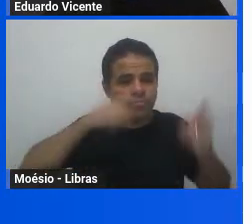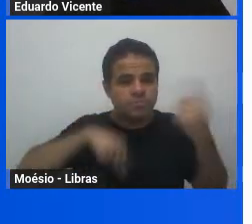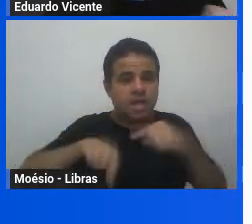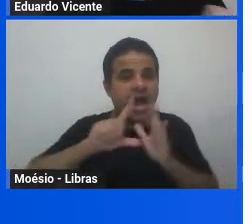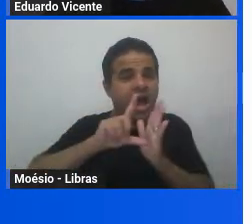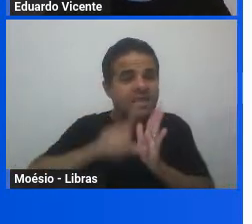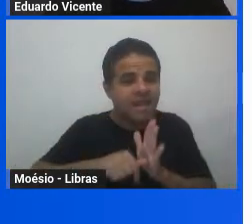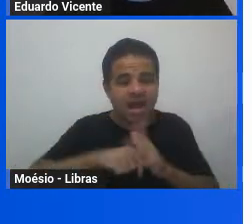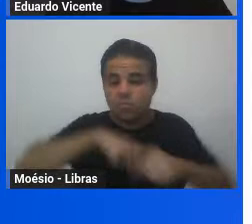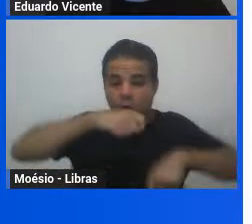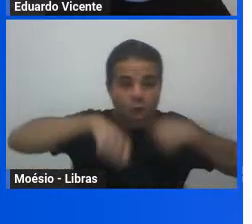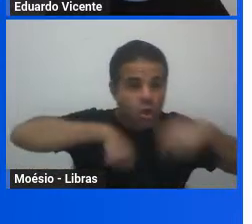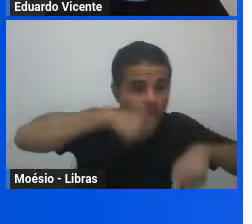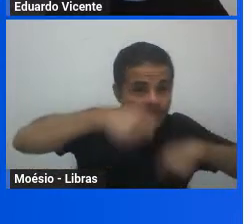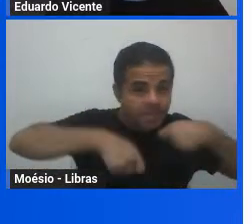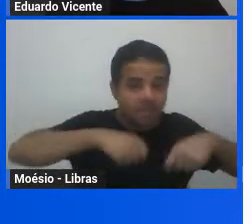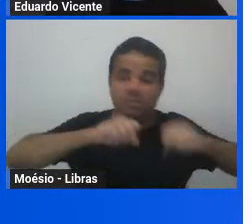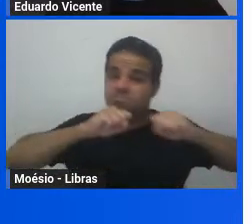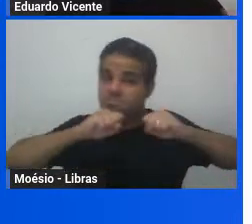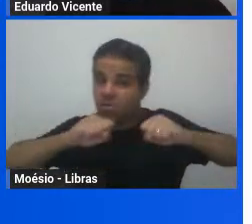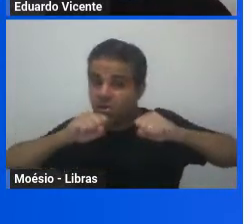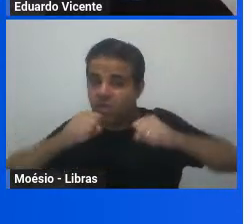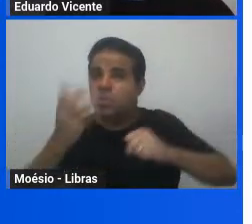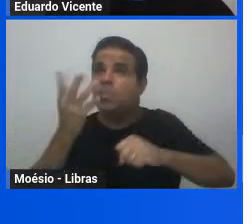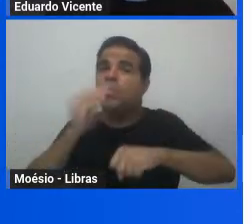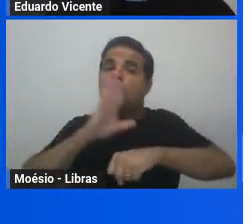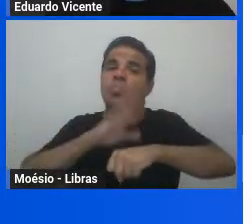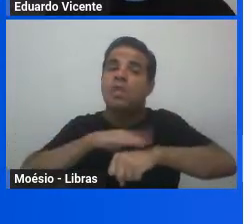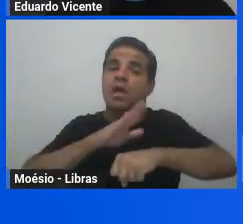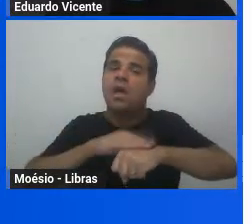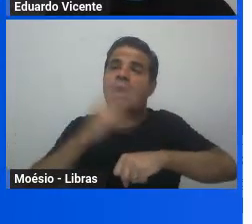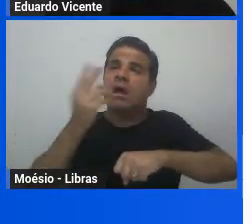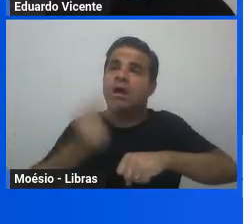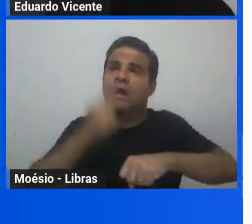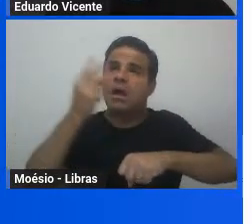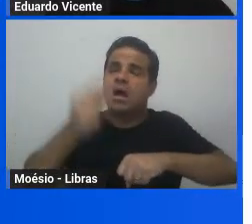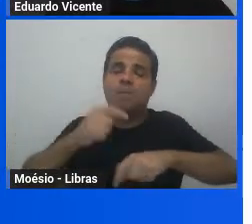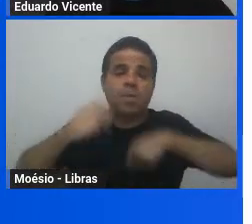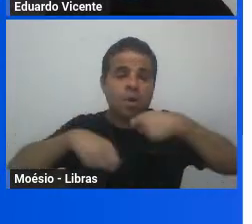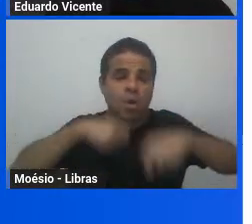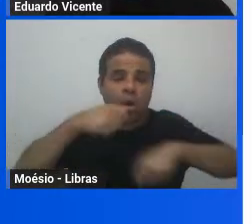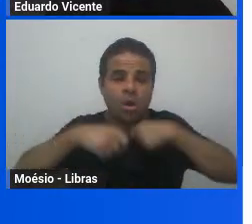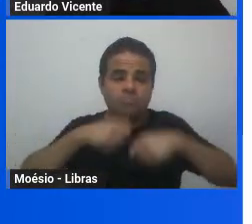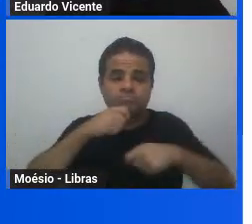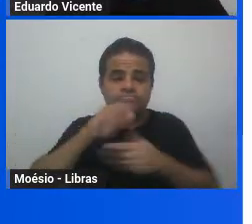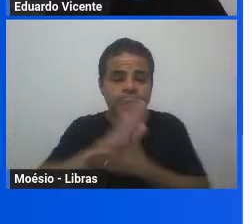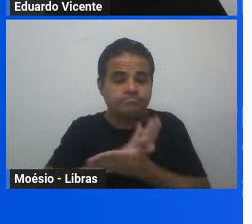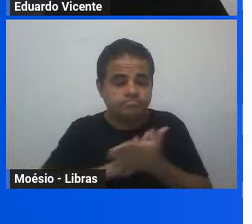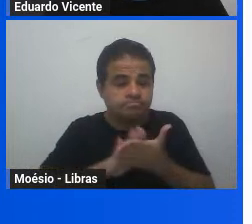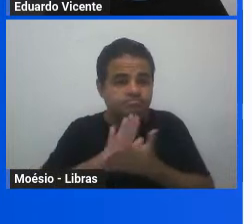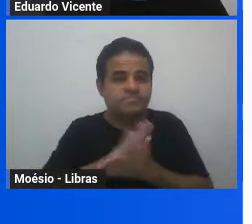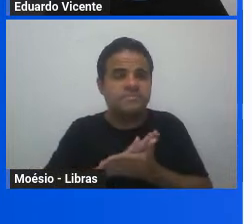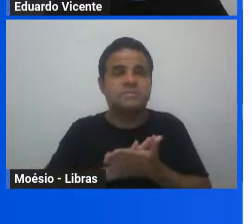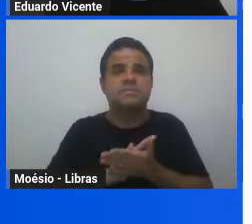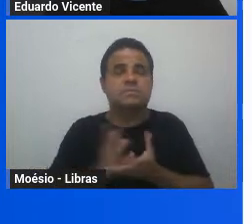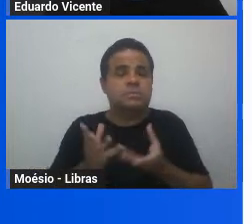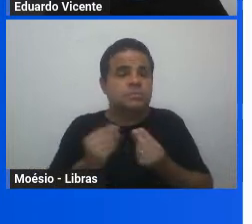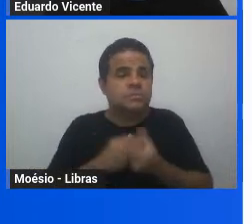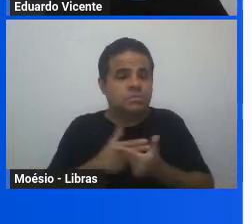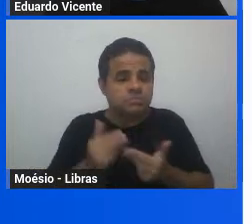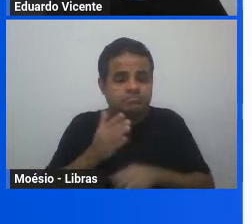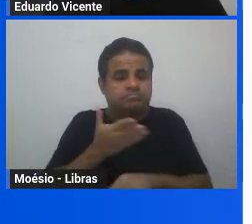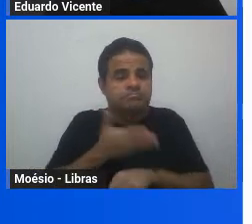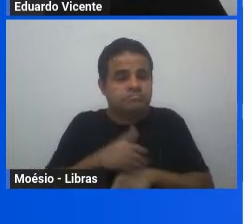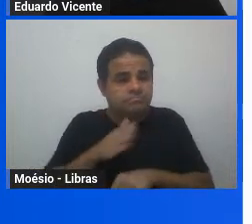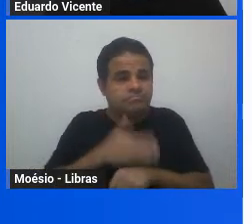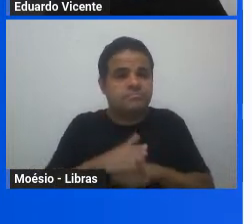uma refeição, por exemplo, muito tempo perdurando em jejum, excesso de exercícios físicos